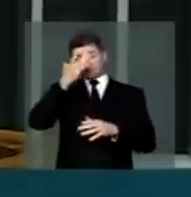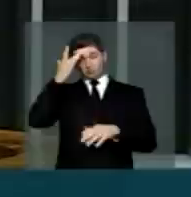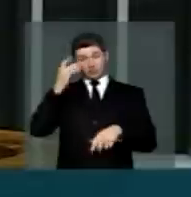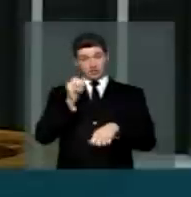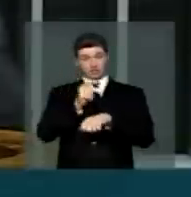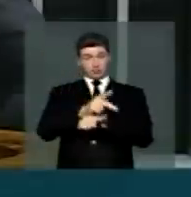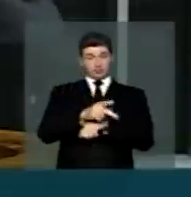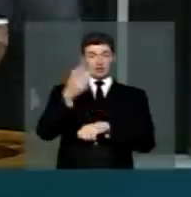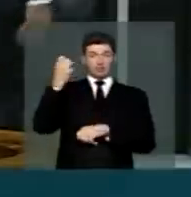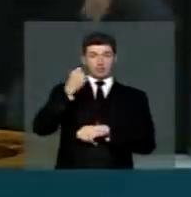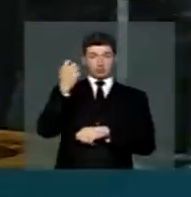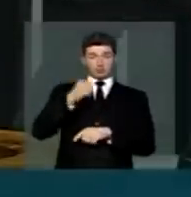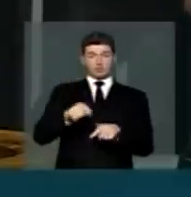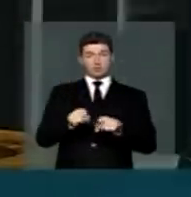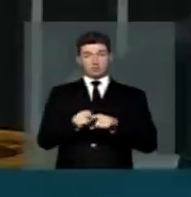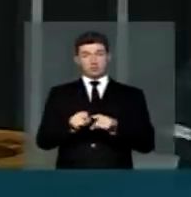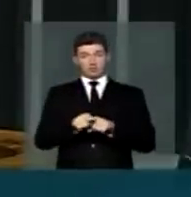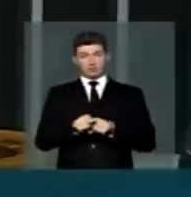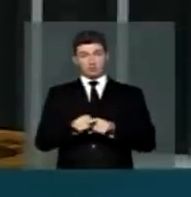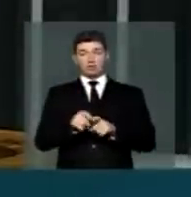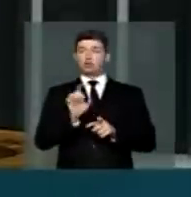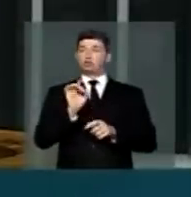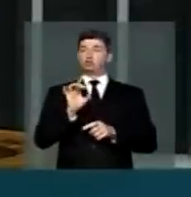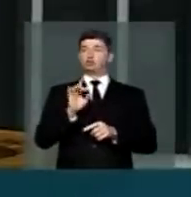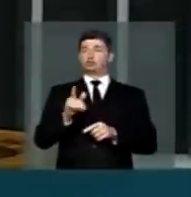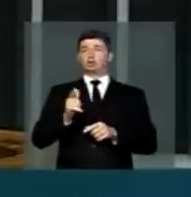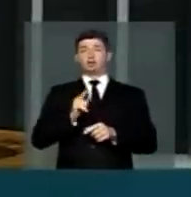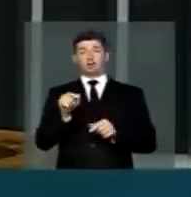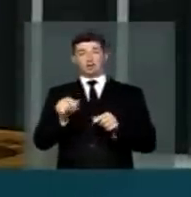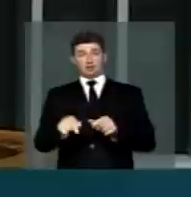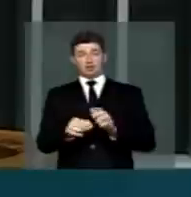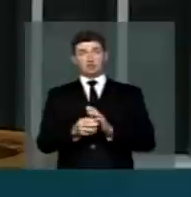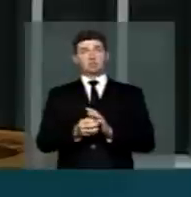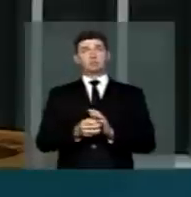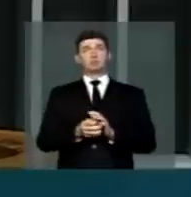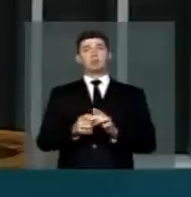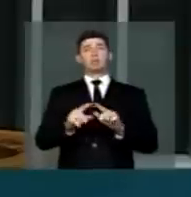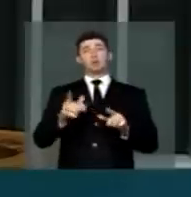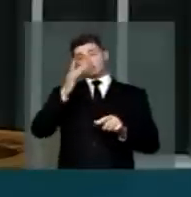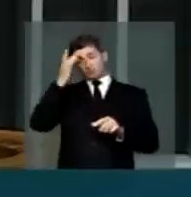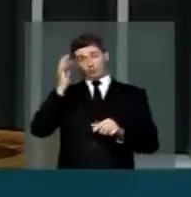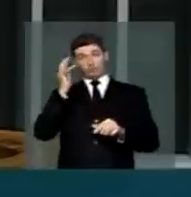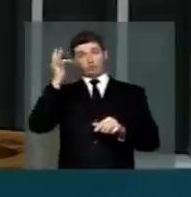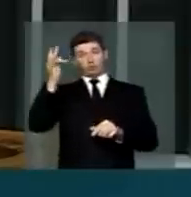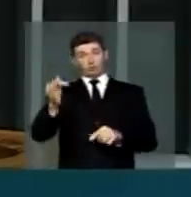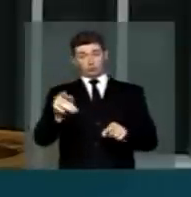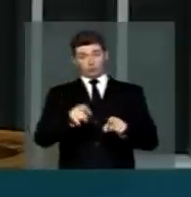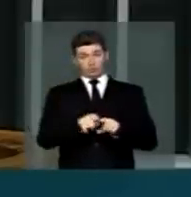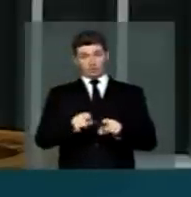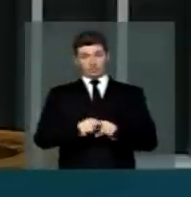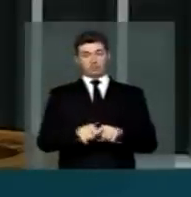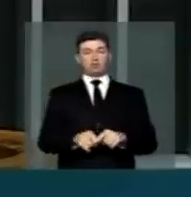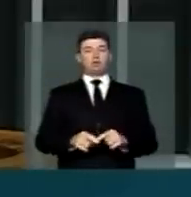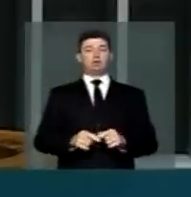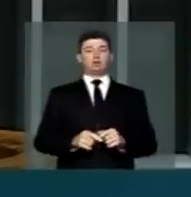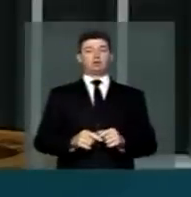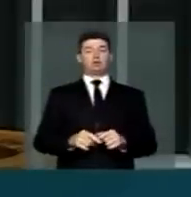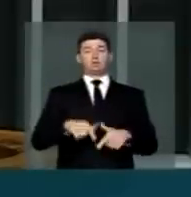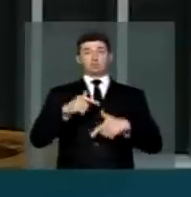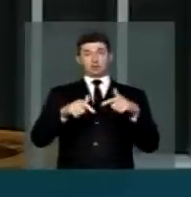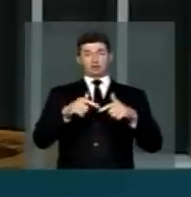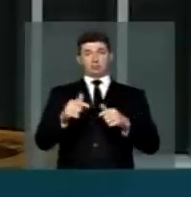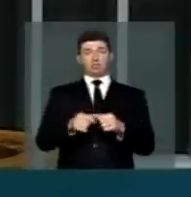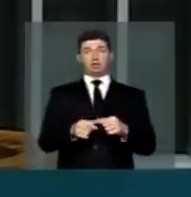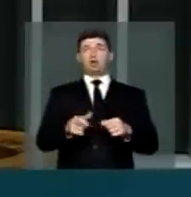e pensionistas, não só os que já estão nessa condição, mas os futuros aposentados e pensionistas, os trabalhadores de